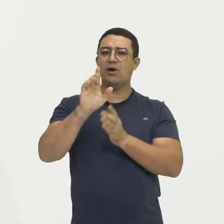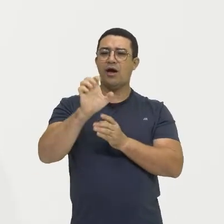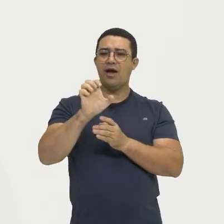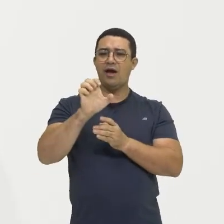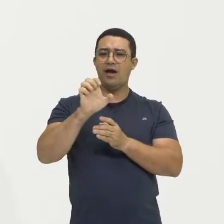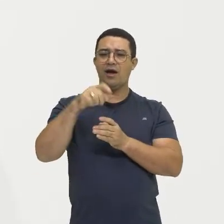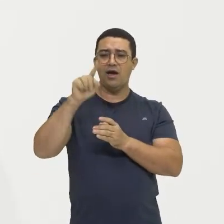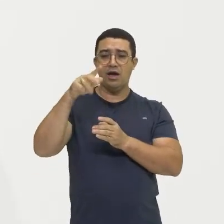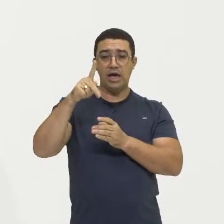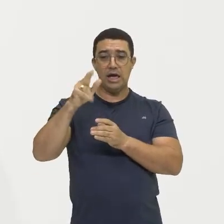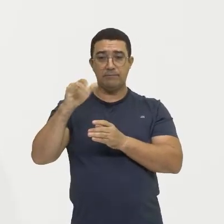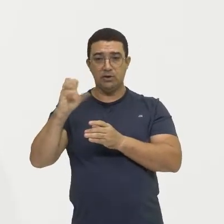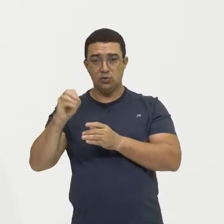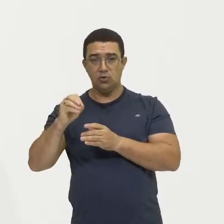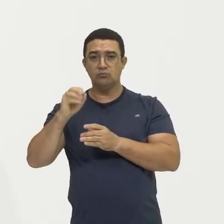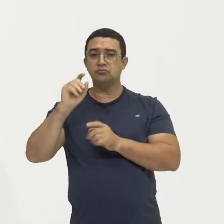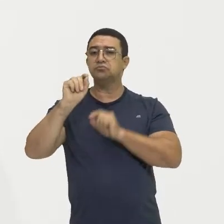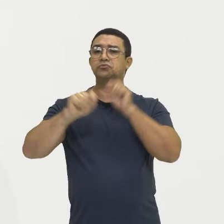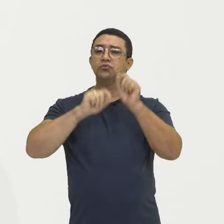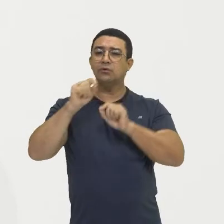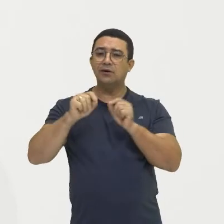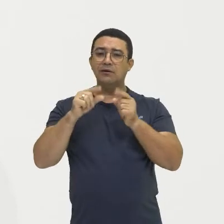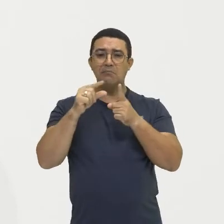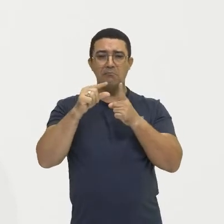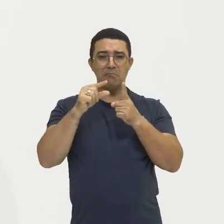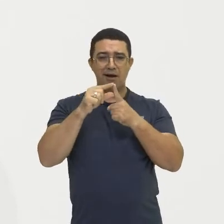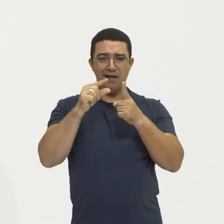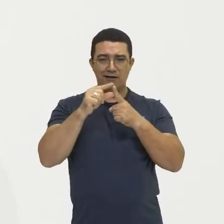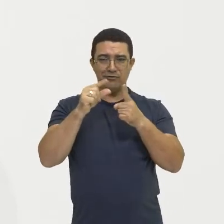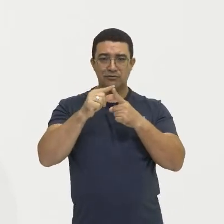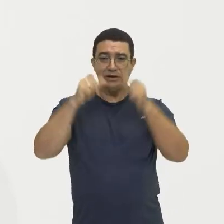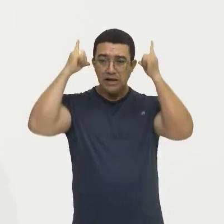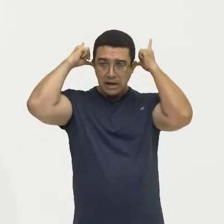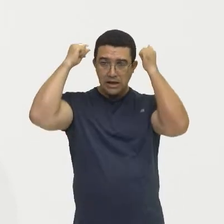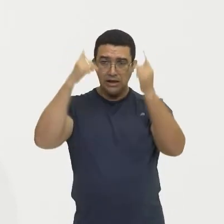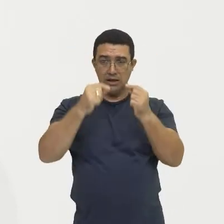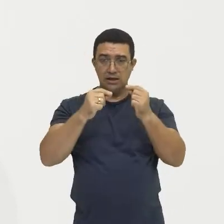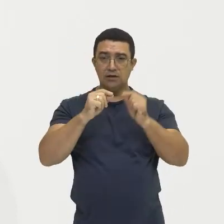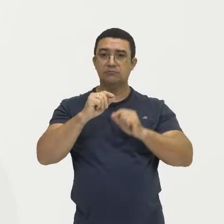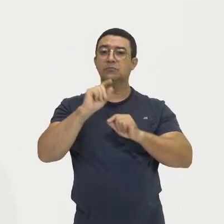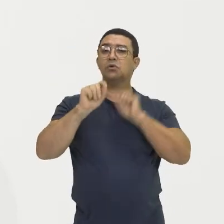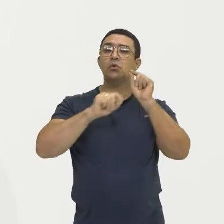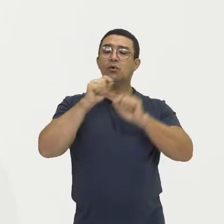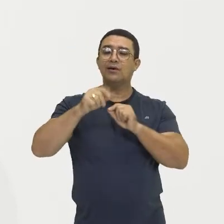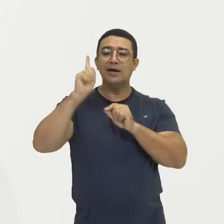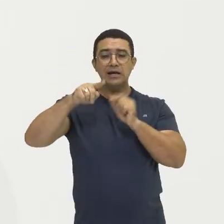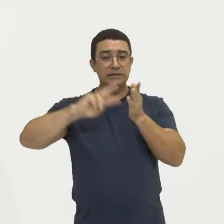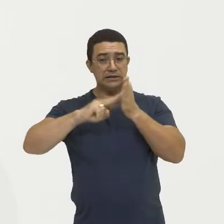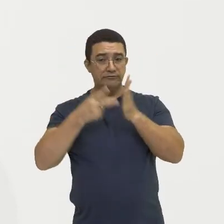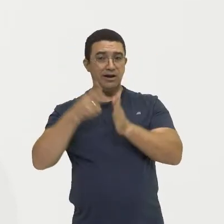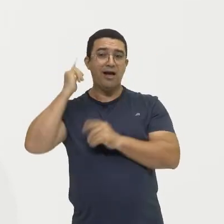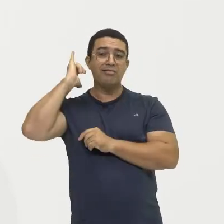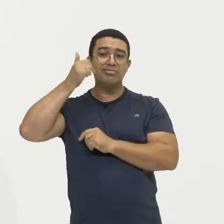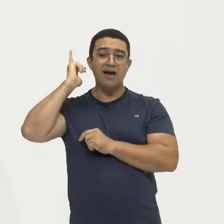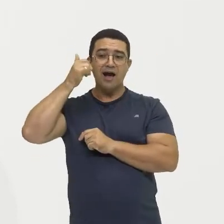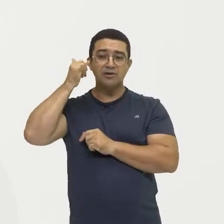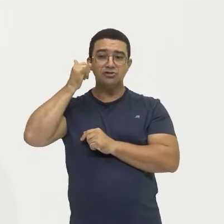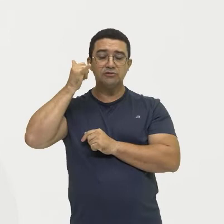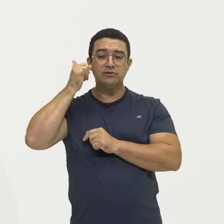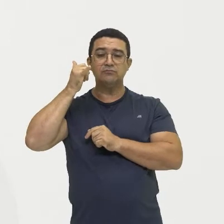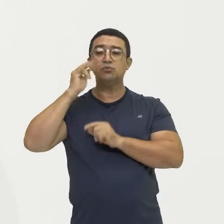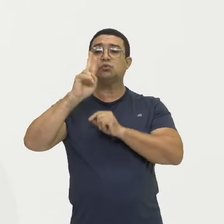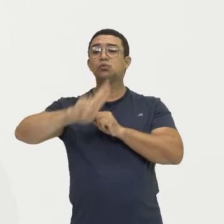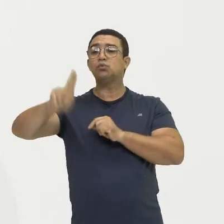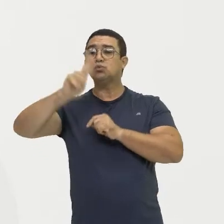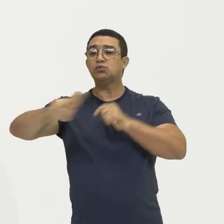epopeia vem do grego epos, verso, paiô, faço, e se refere à narrativa em forma de versos,